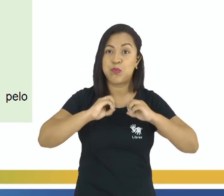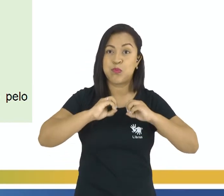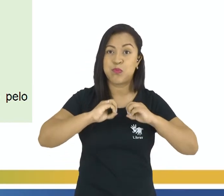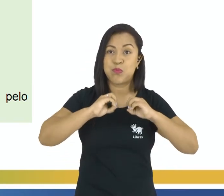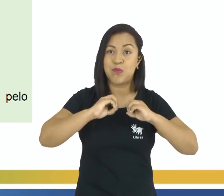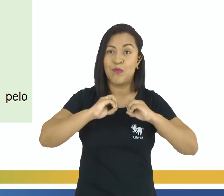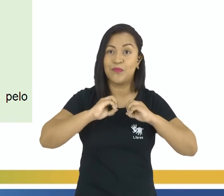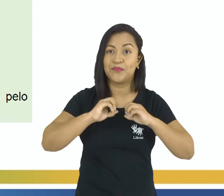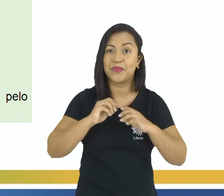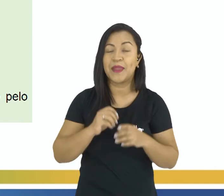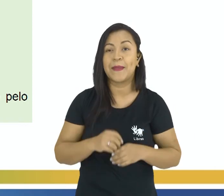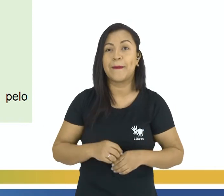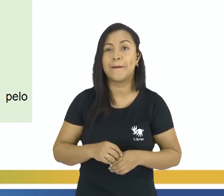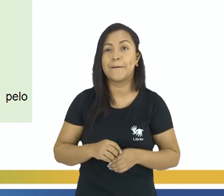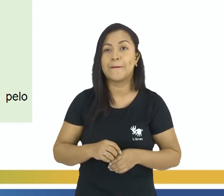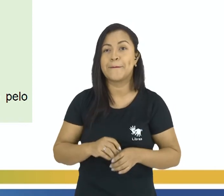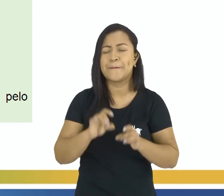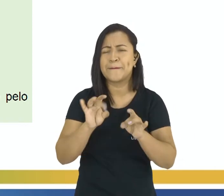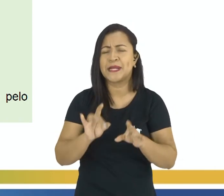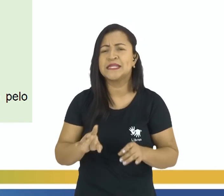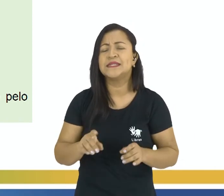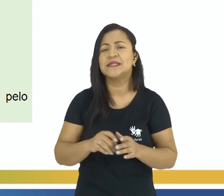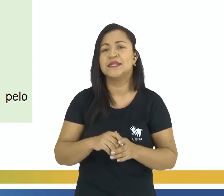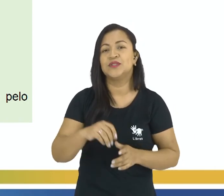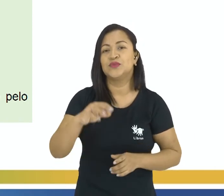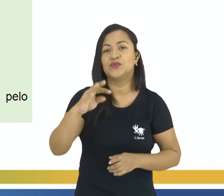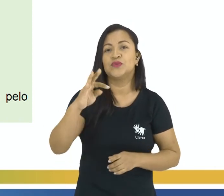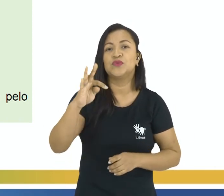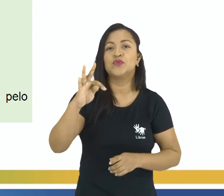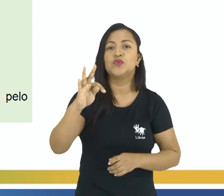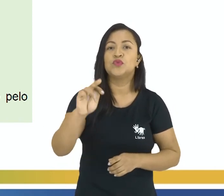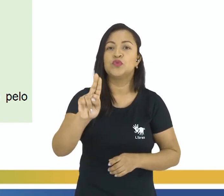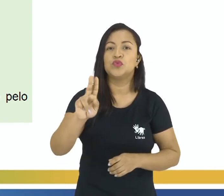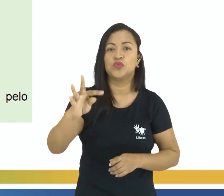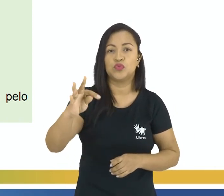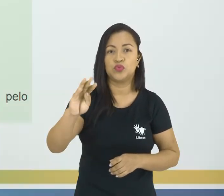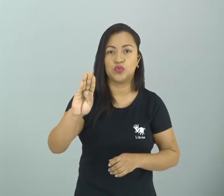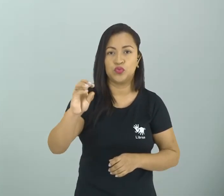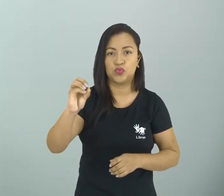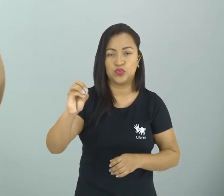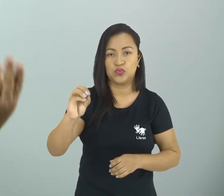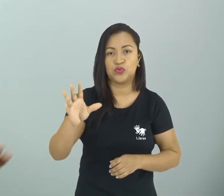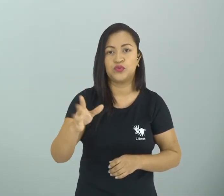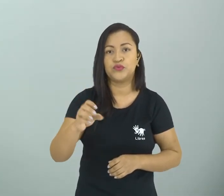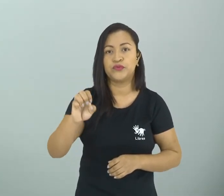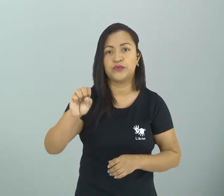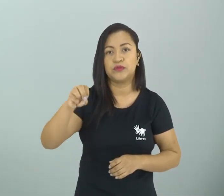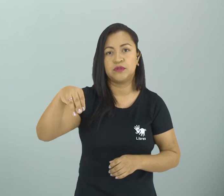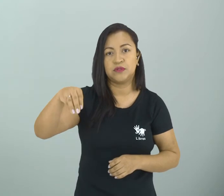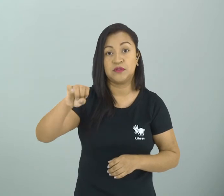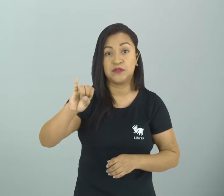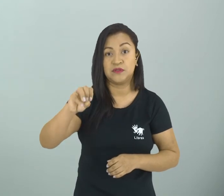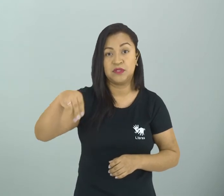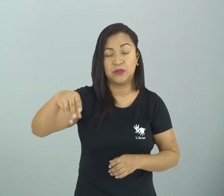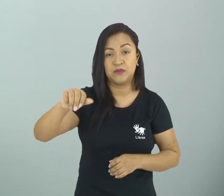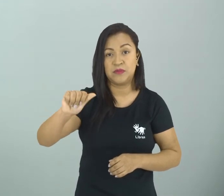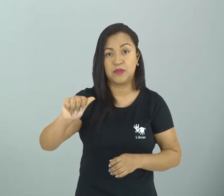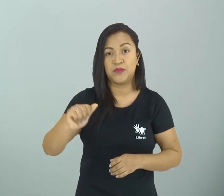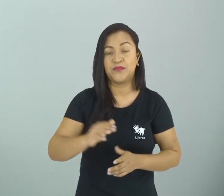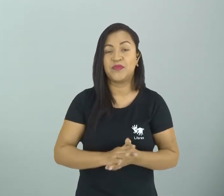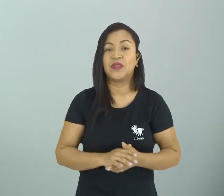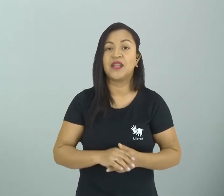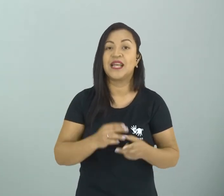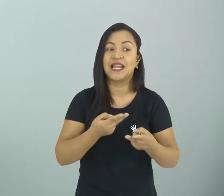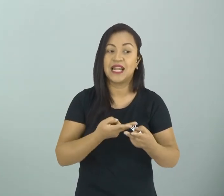nos túbulos seminais que ficam dentro dos testículos. O escroto ele está relacionado com a proteção externa, é